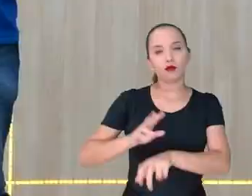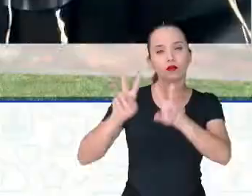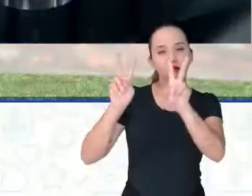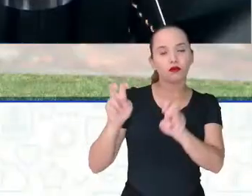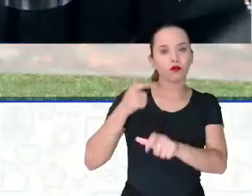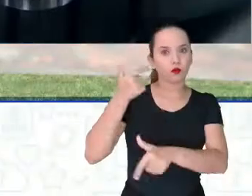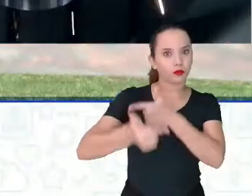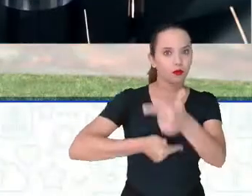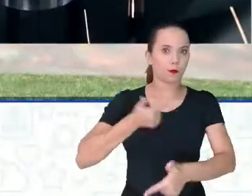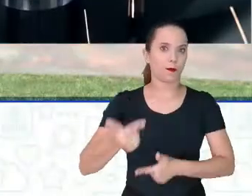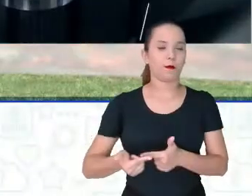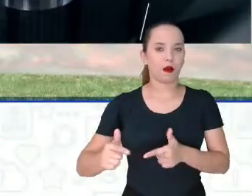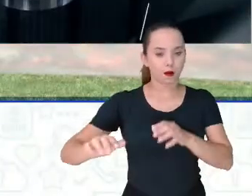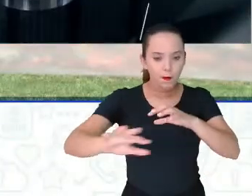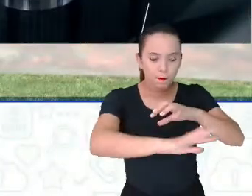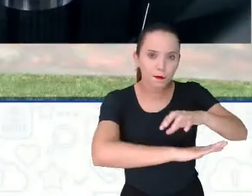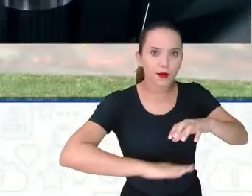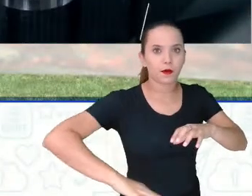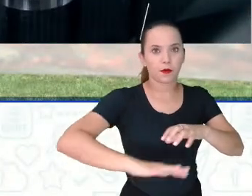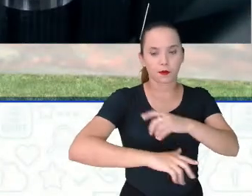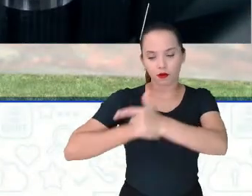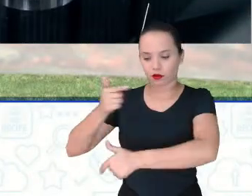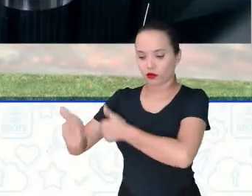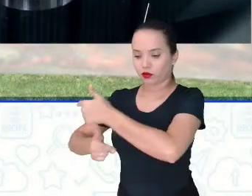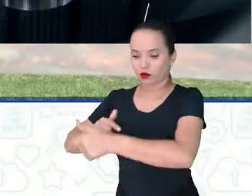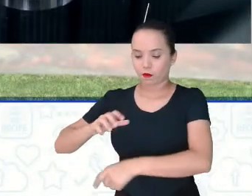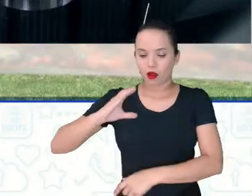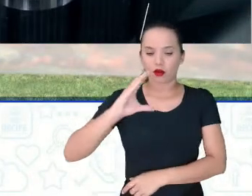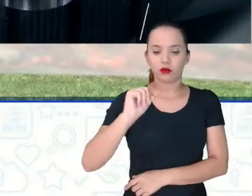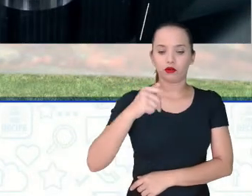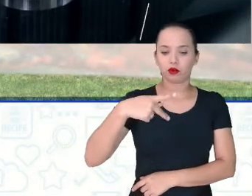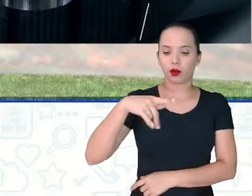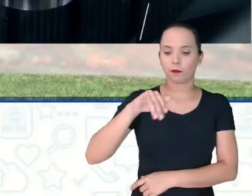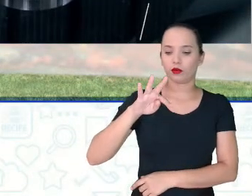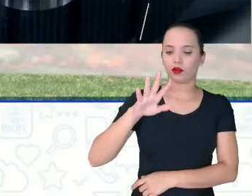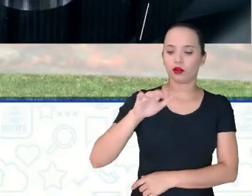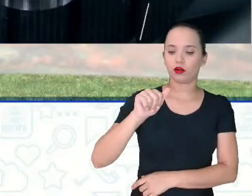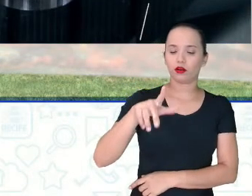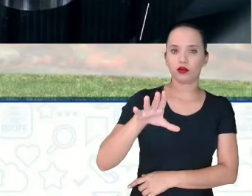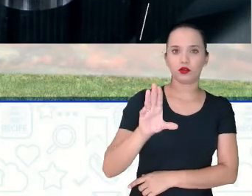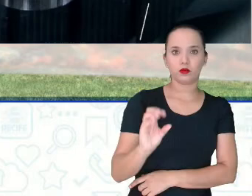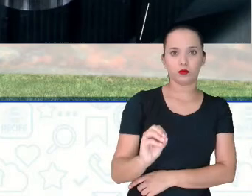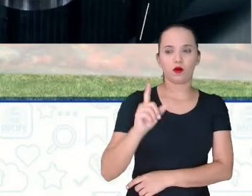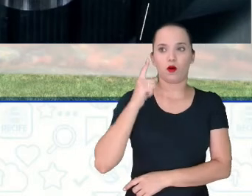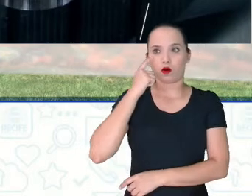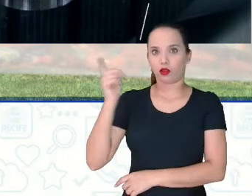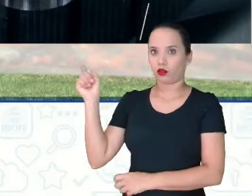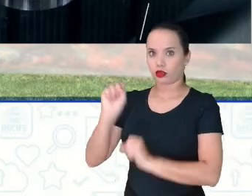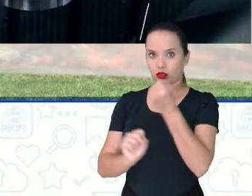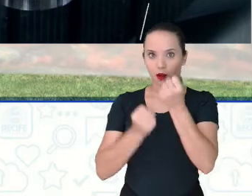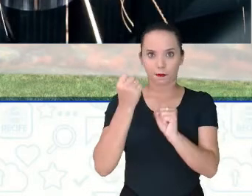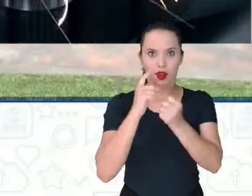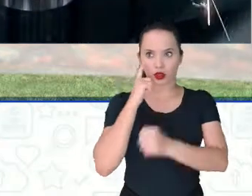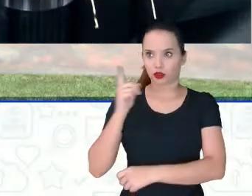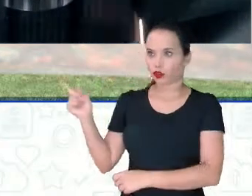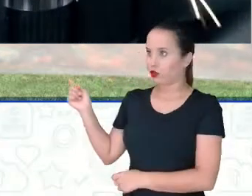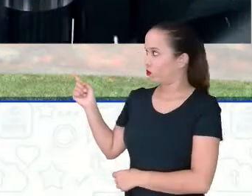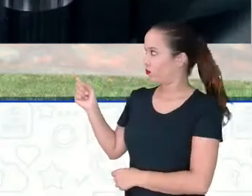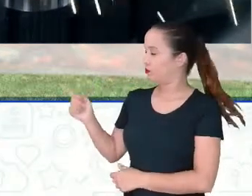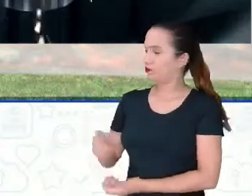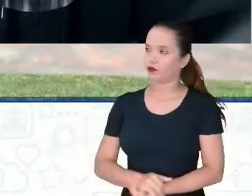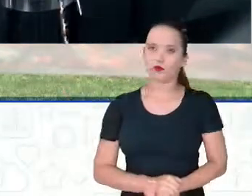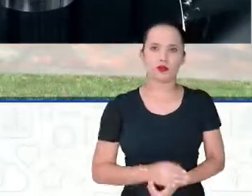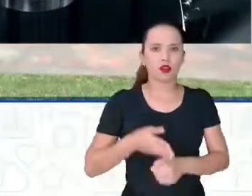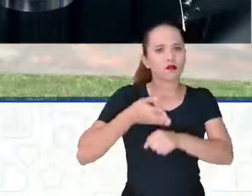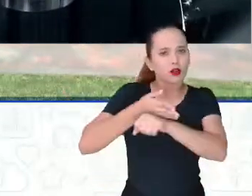trabalho, meio ambiente e capitalismo, aí vem uma máquina aí, ó. Essa máquina aí, né? Cortando uma peça, uma chapa